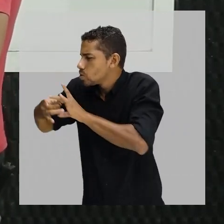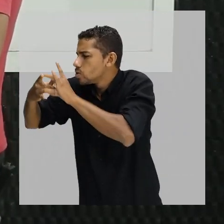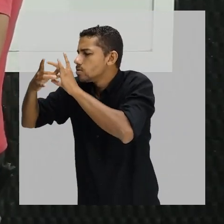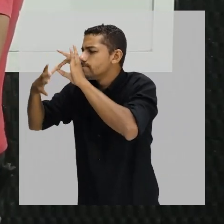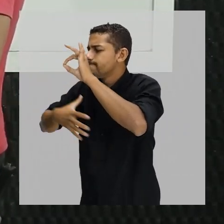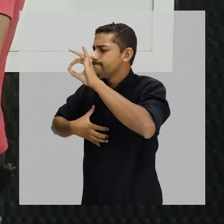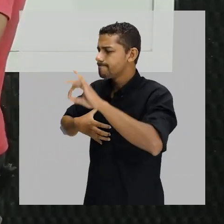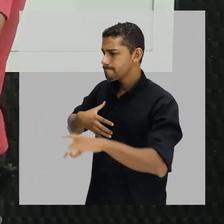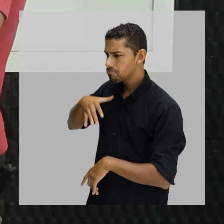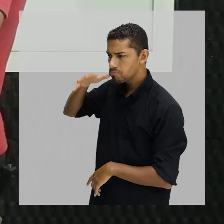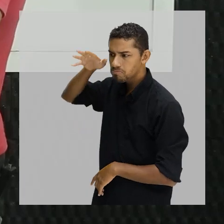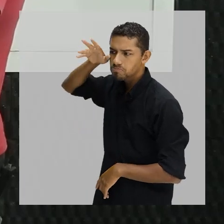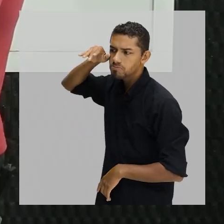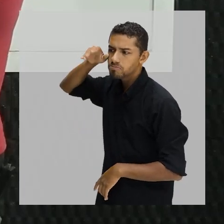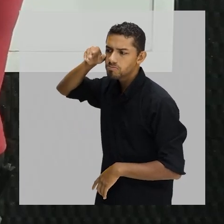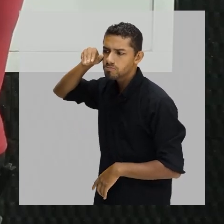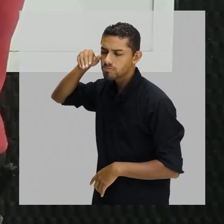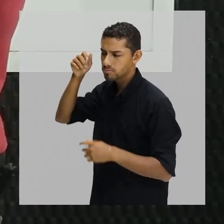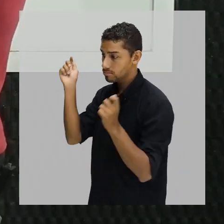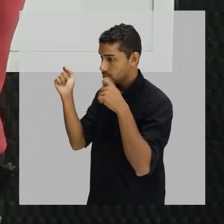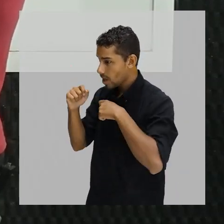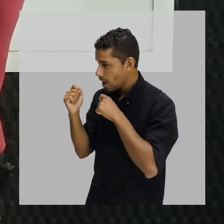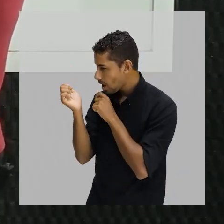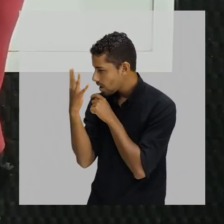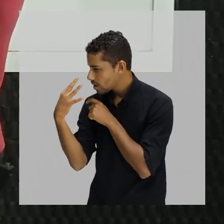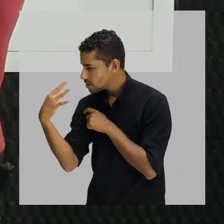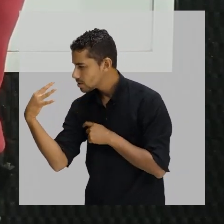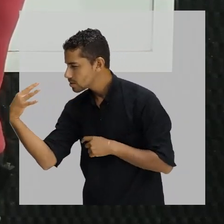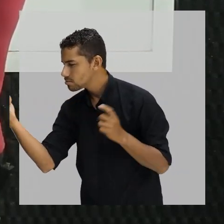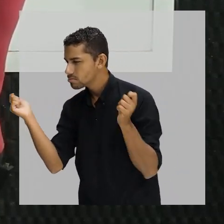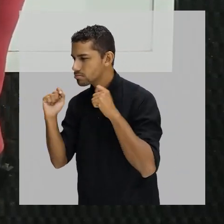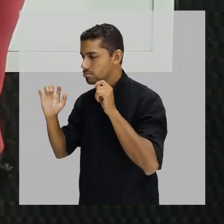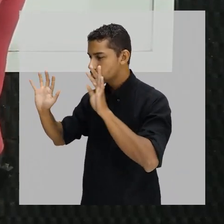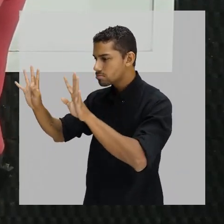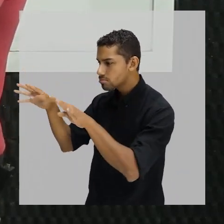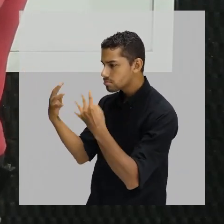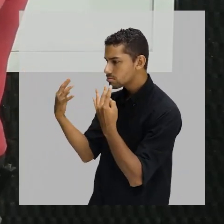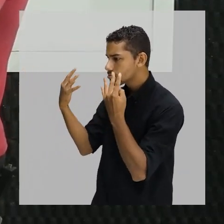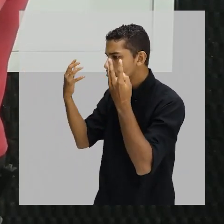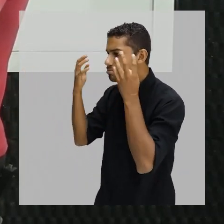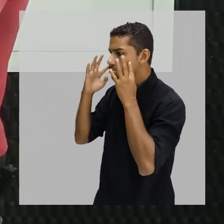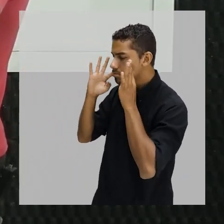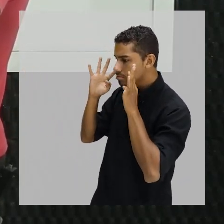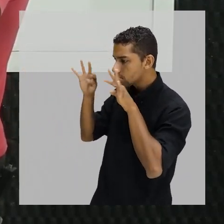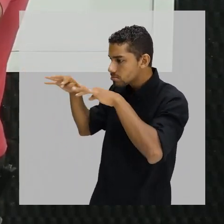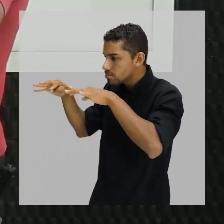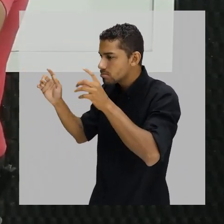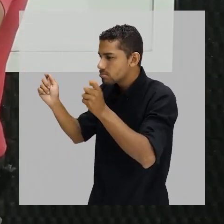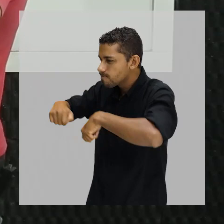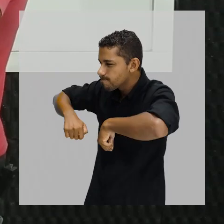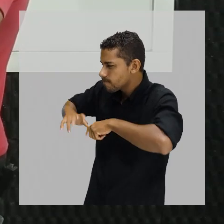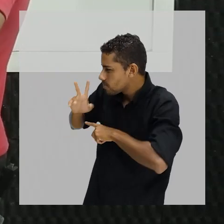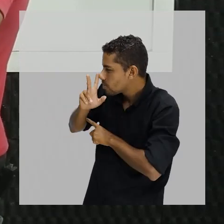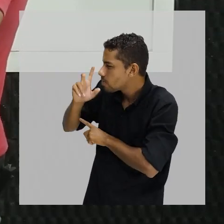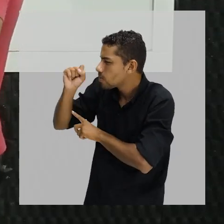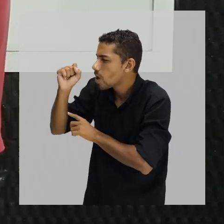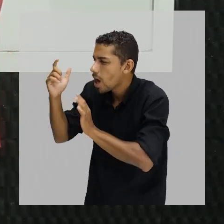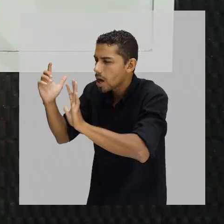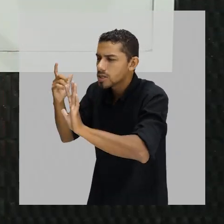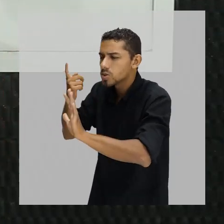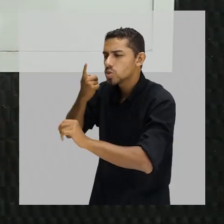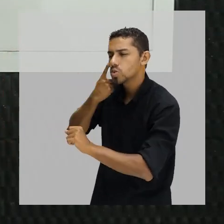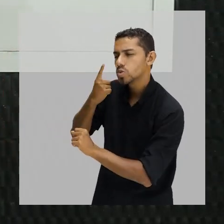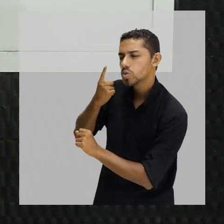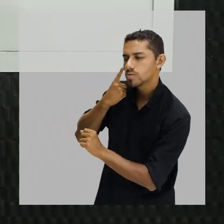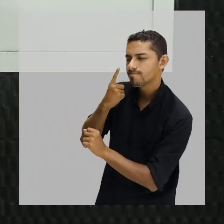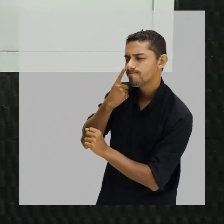incomoda, aquilo que lhe chama a atenção, aquele poder que as coisas têm de trazer para você a dúvida.